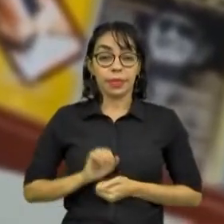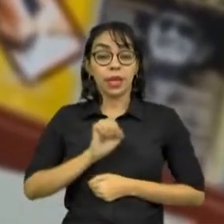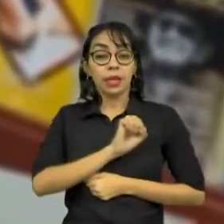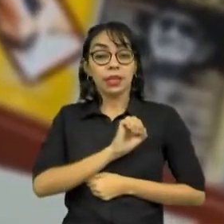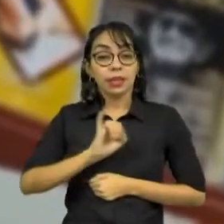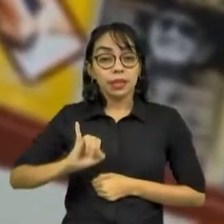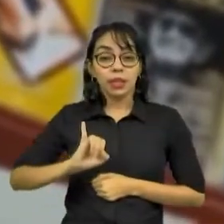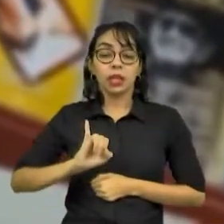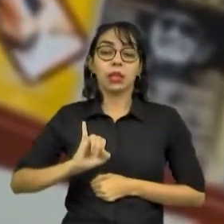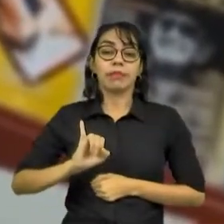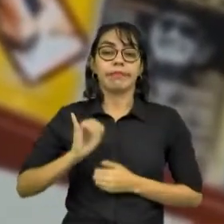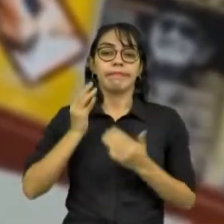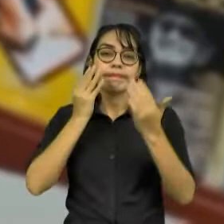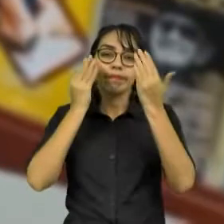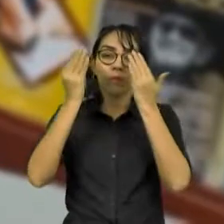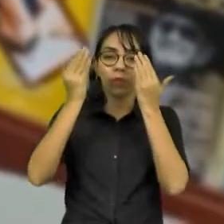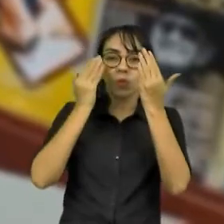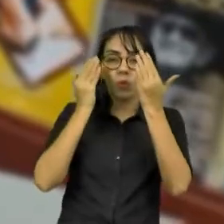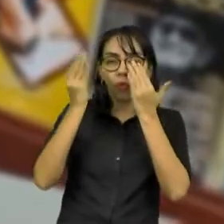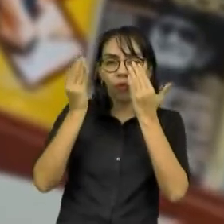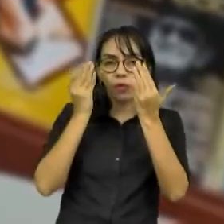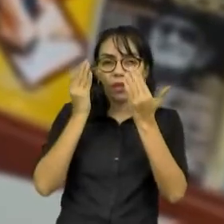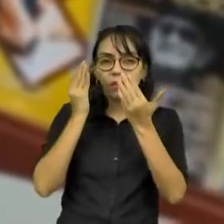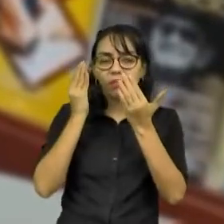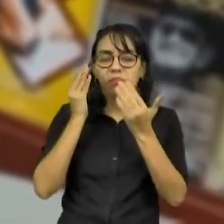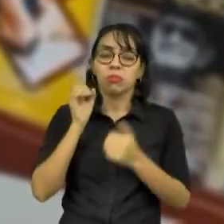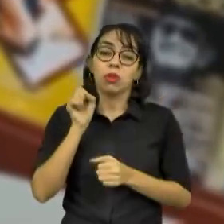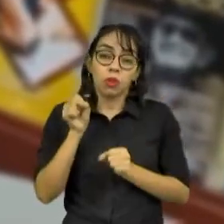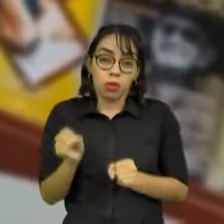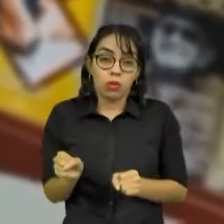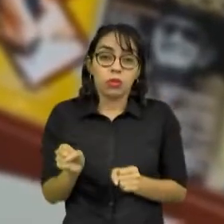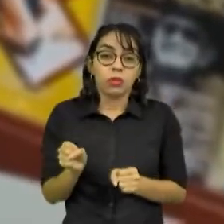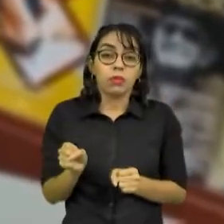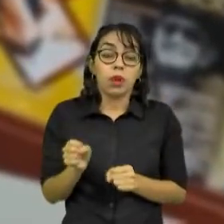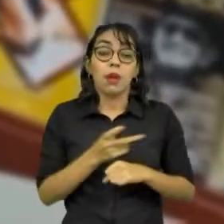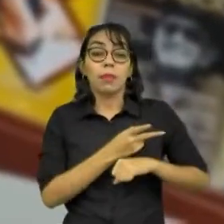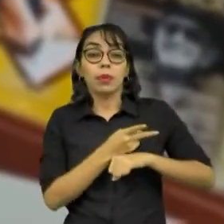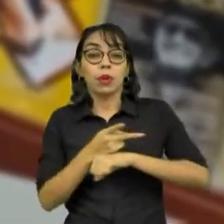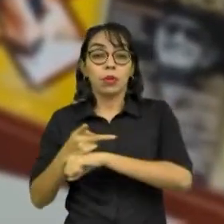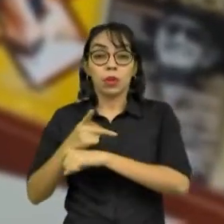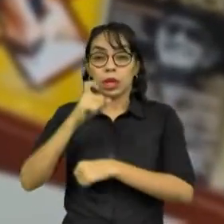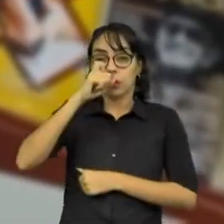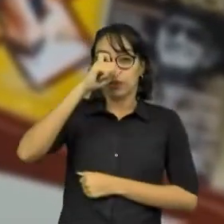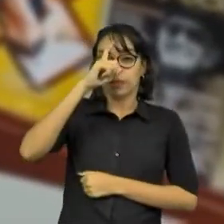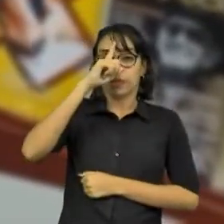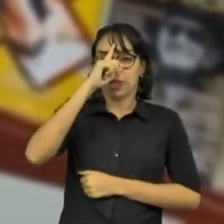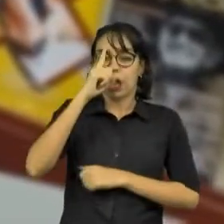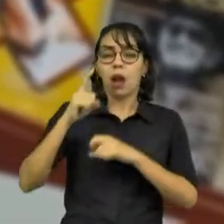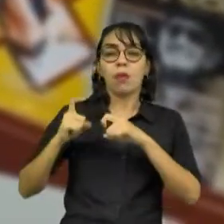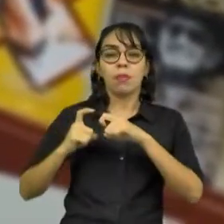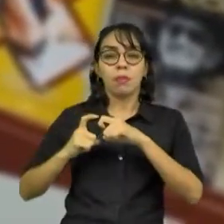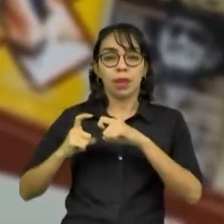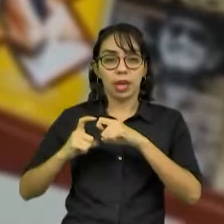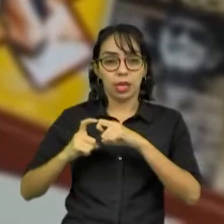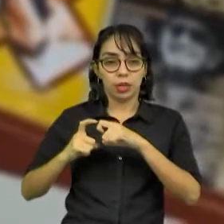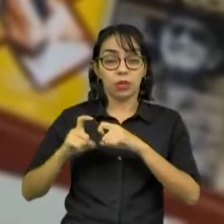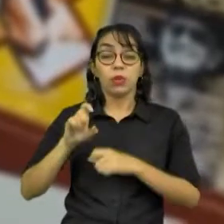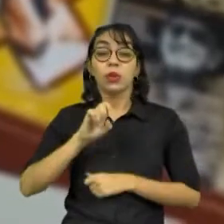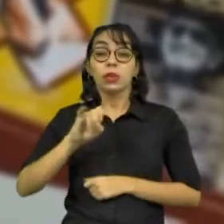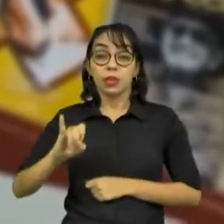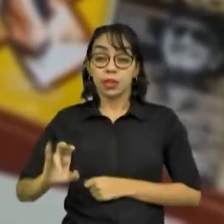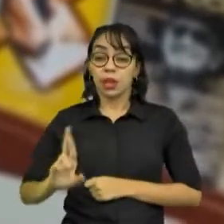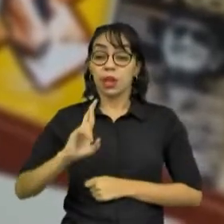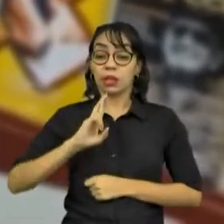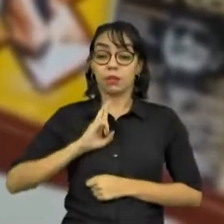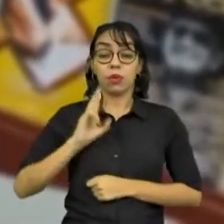caso suspeito, esse indivíduo, obviamente, ele deve procurar assistência médica e, se ele estiver bem clinicamente, ele deve ficar em